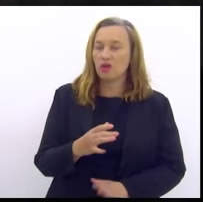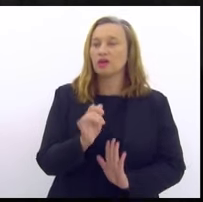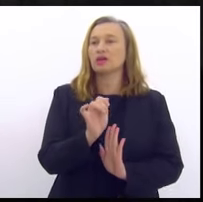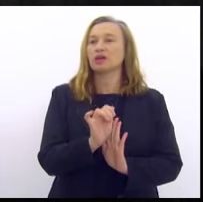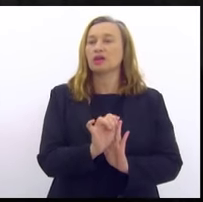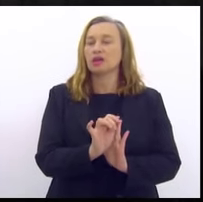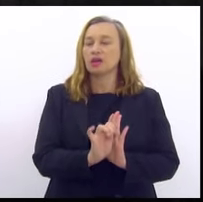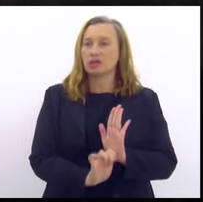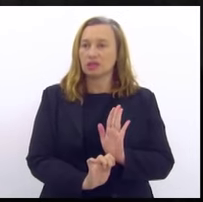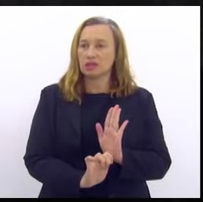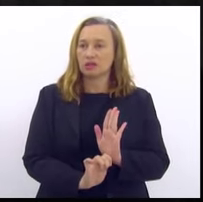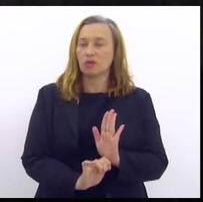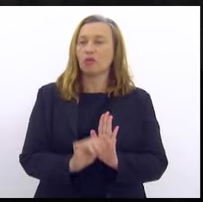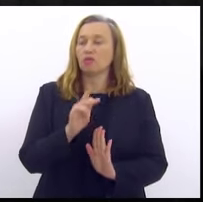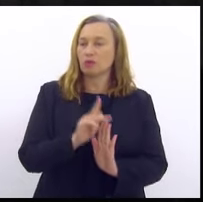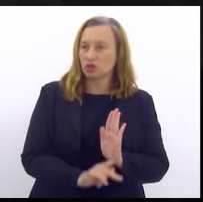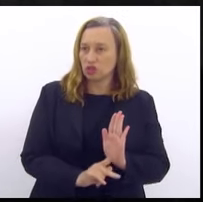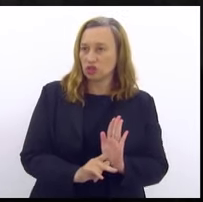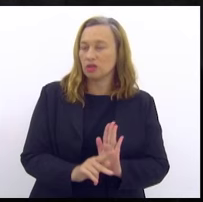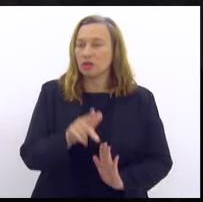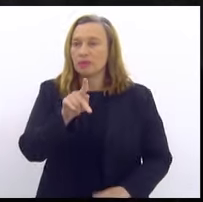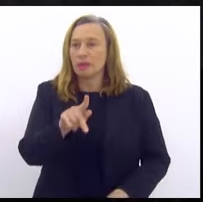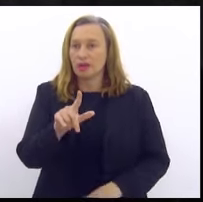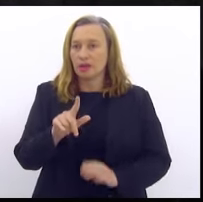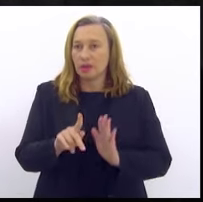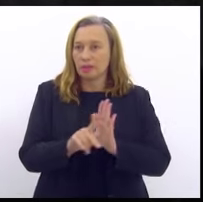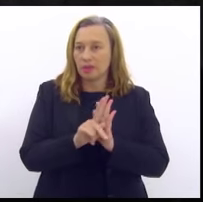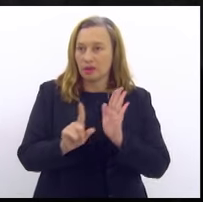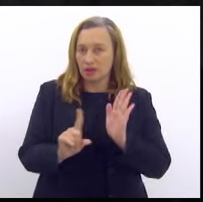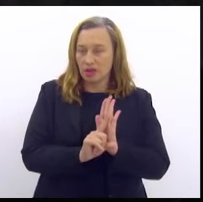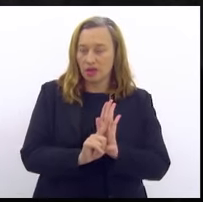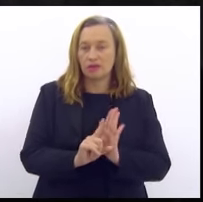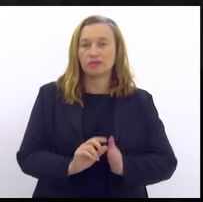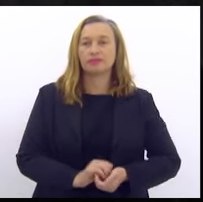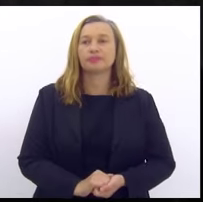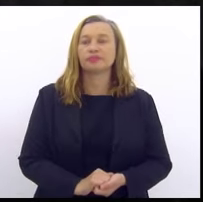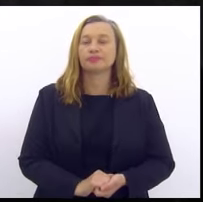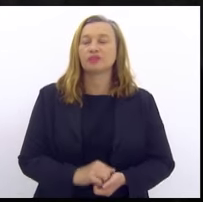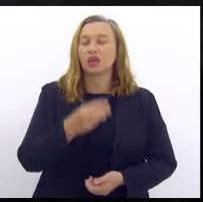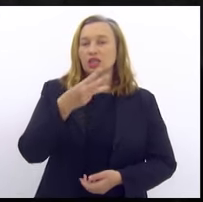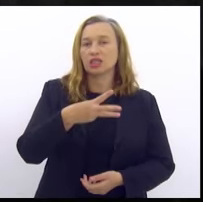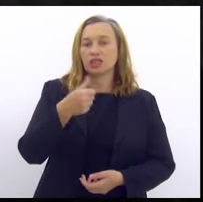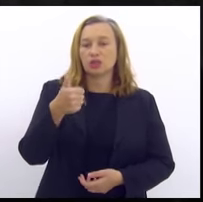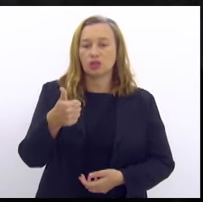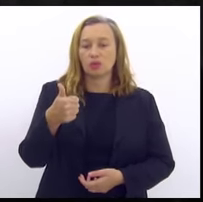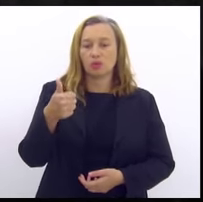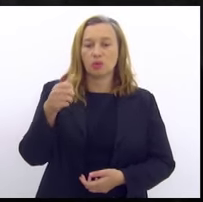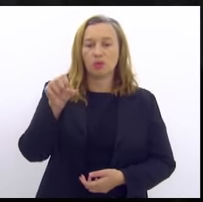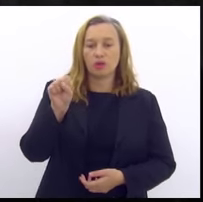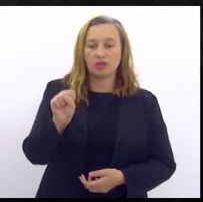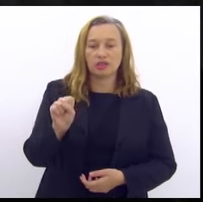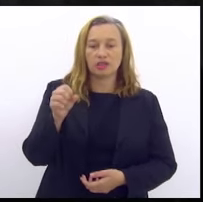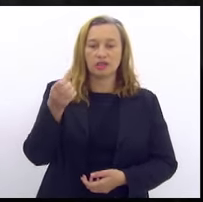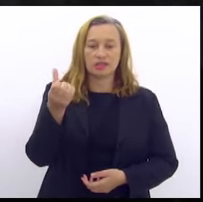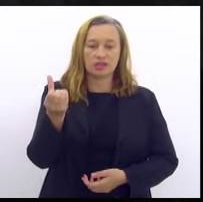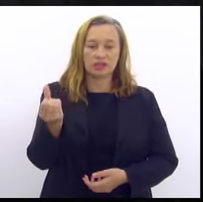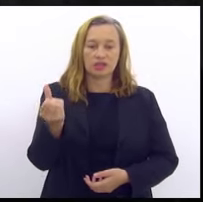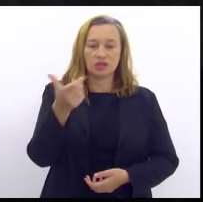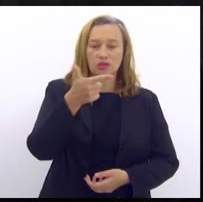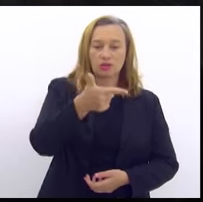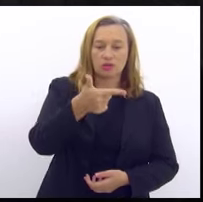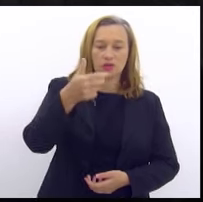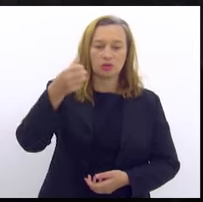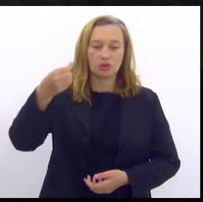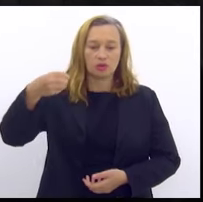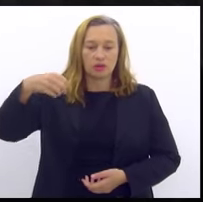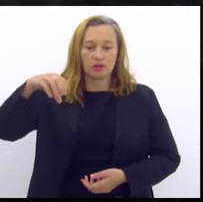ao projeto, através desse PL 3186 de 2020.